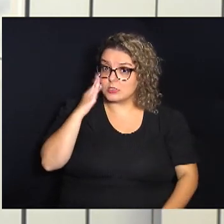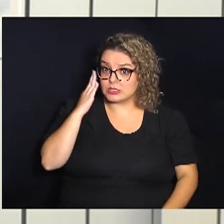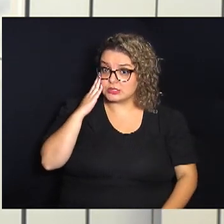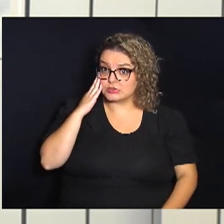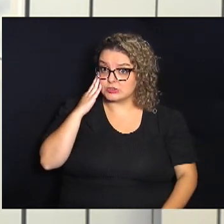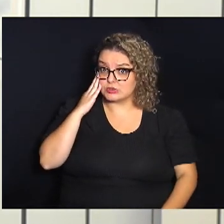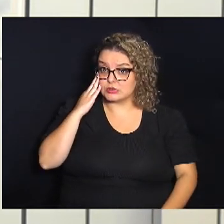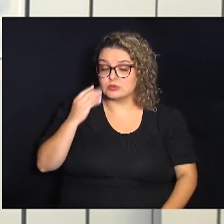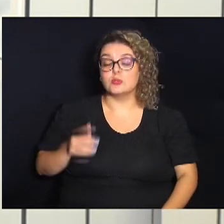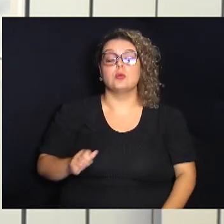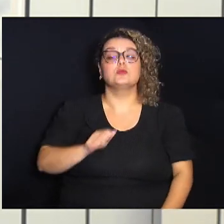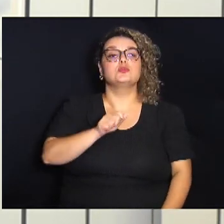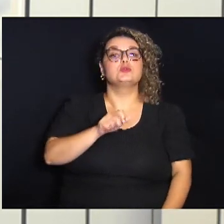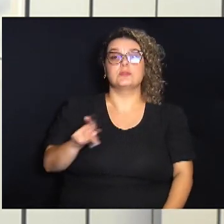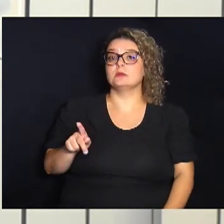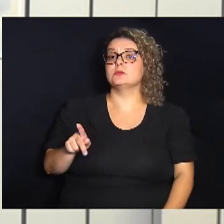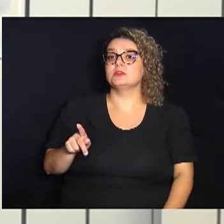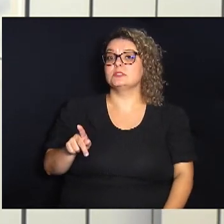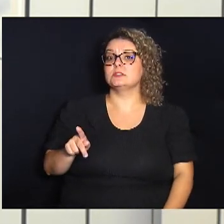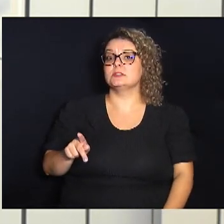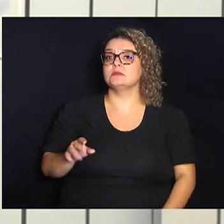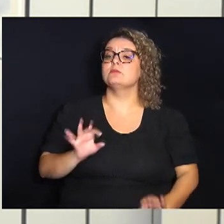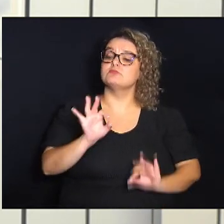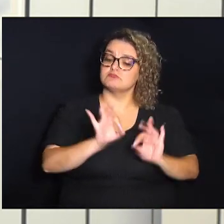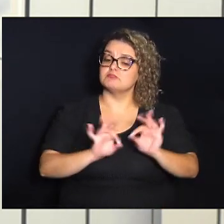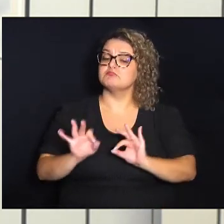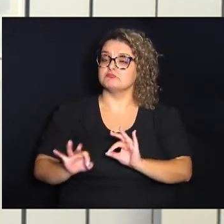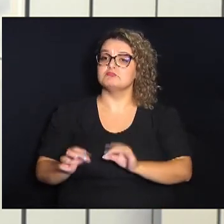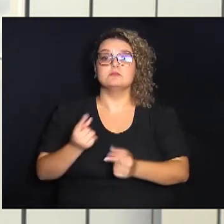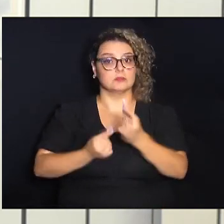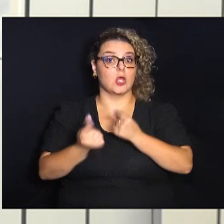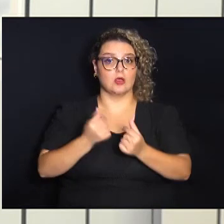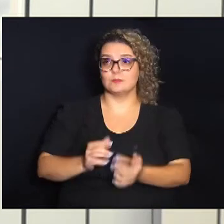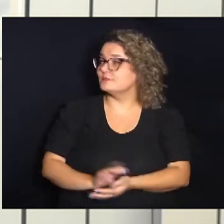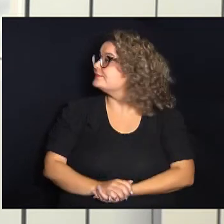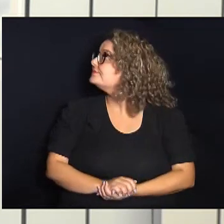os aplicativos para a organização financeira.